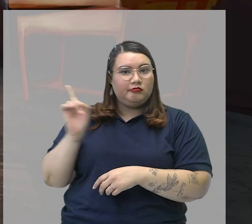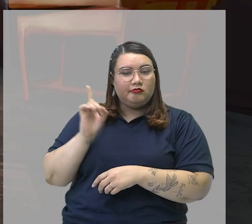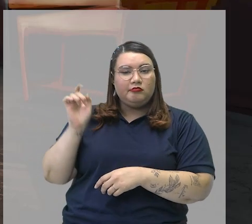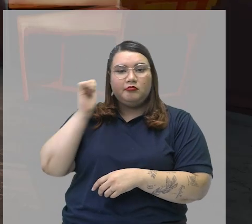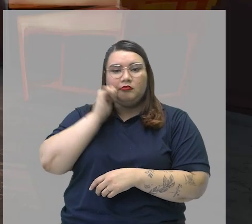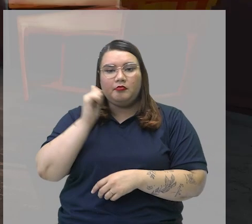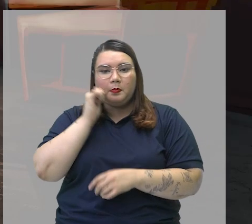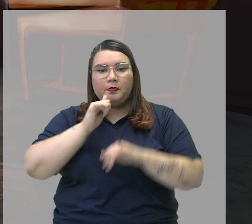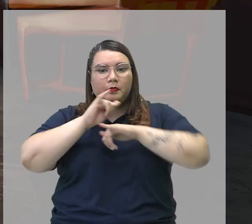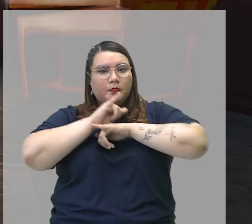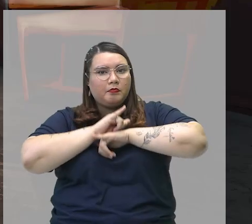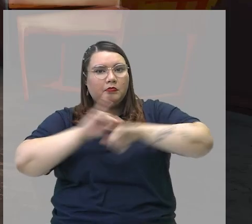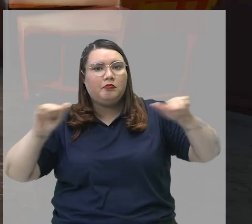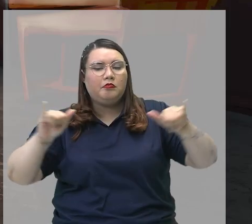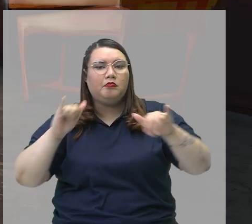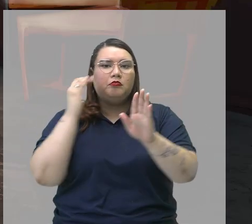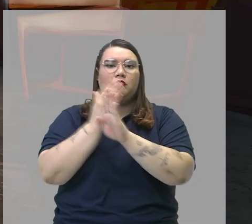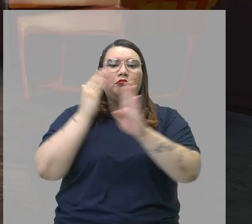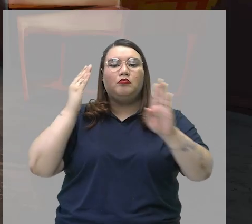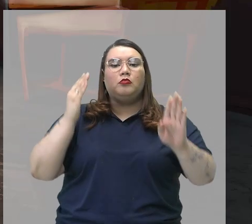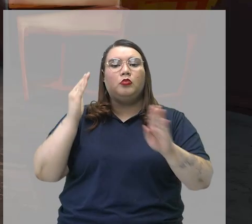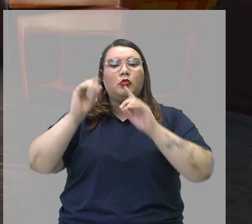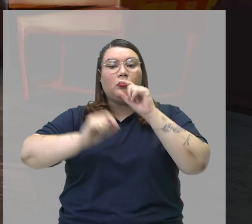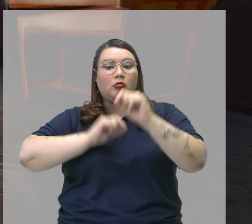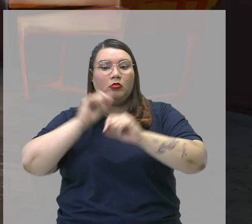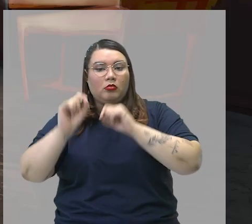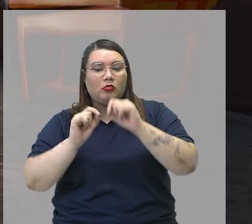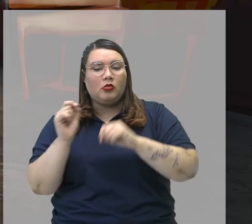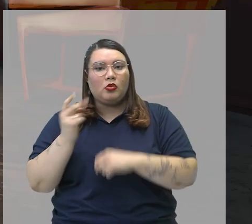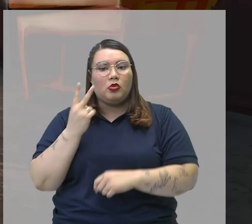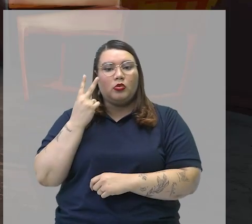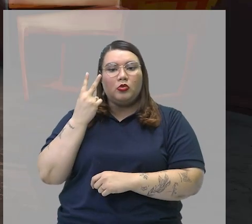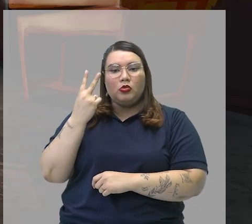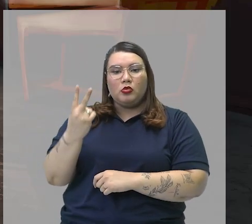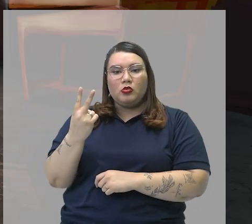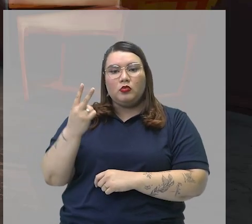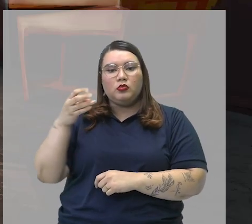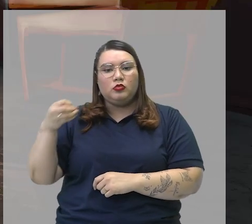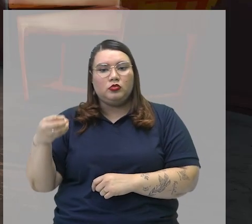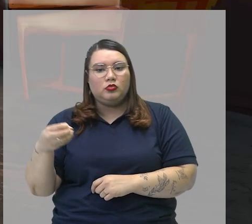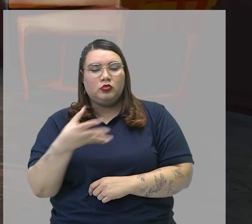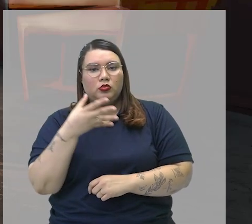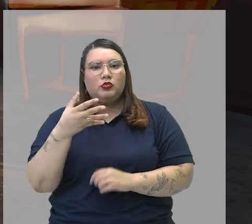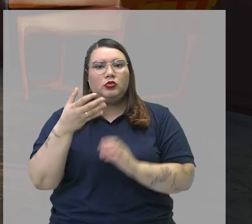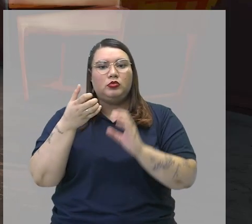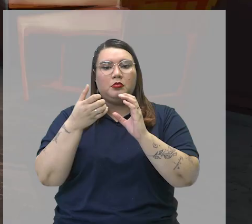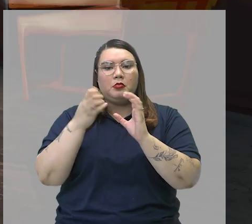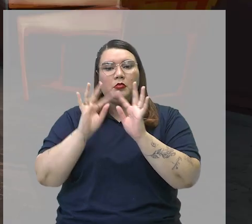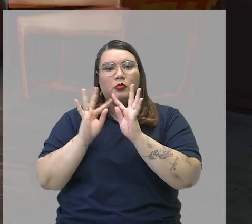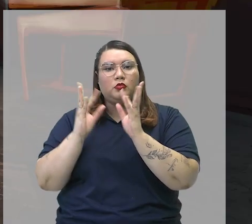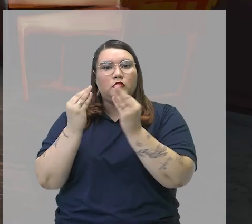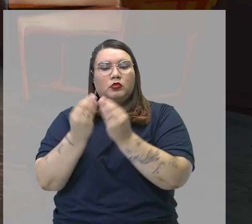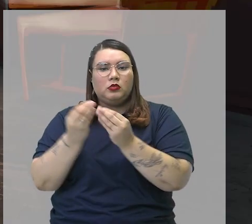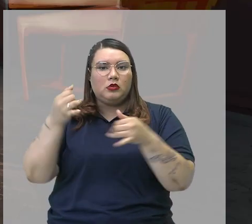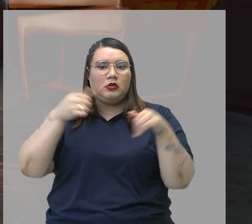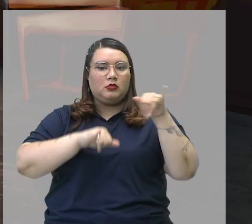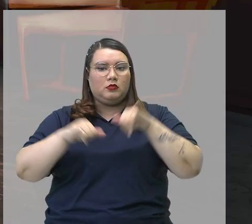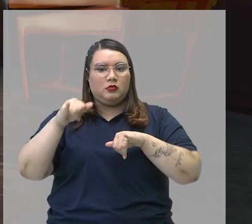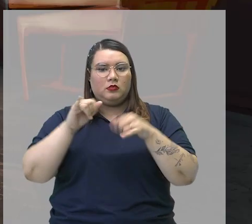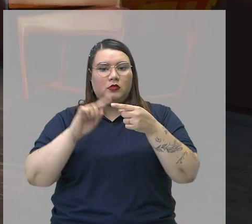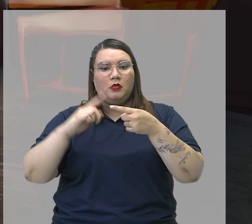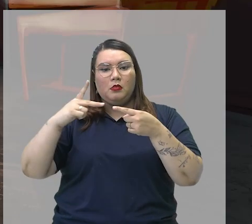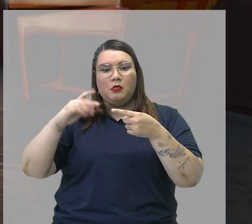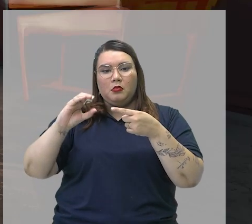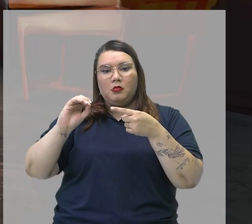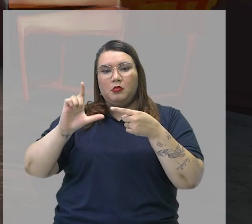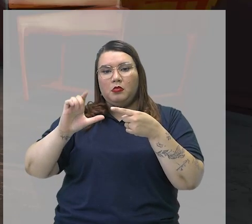Curie anunciou a descoberta de 2 novos elementos químicos. O